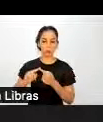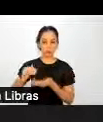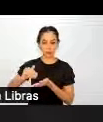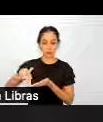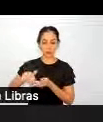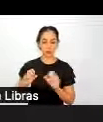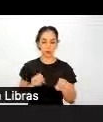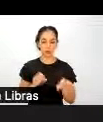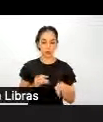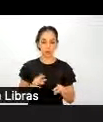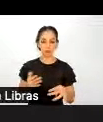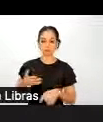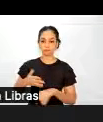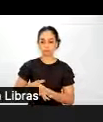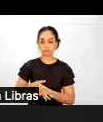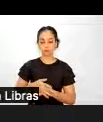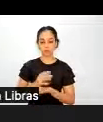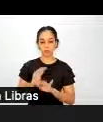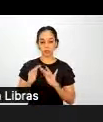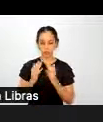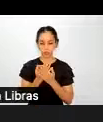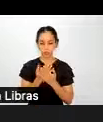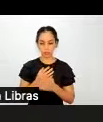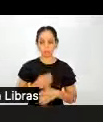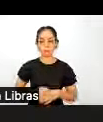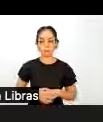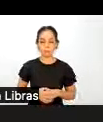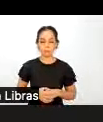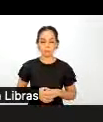ocupação das escolas. É um programa que